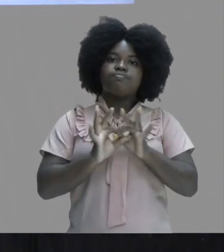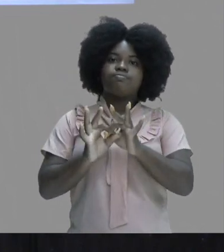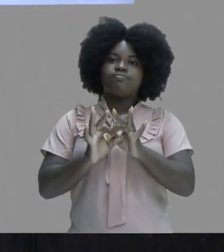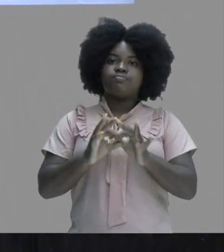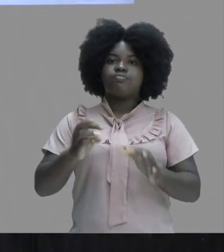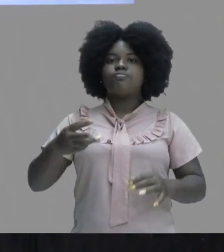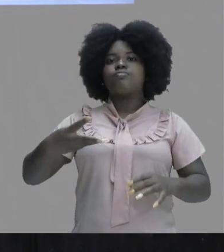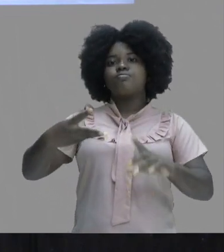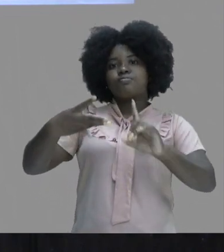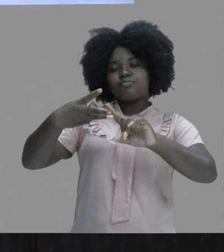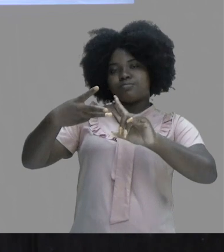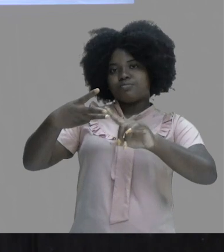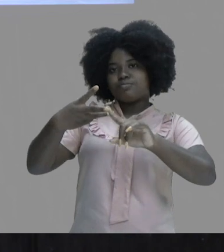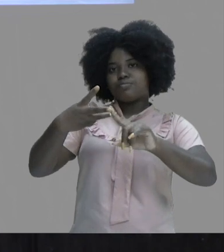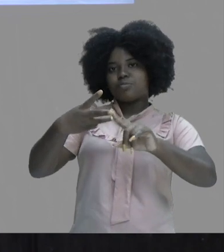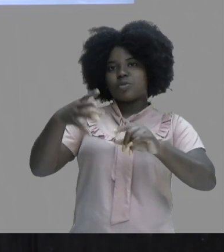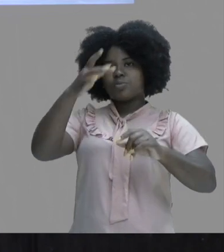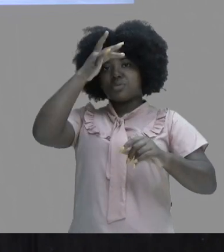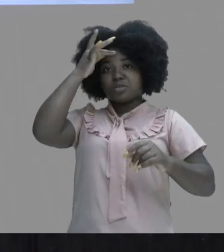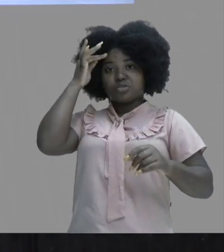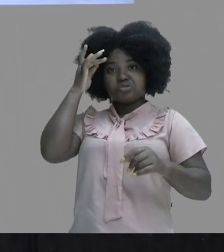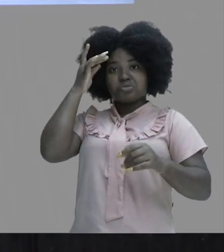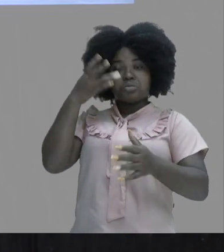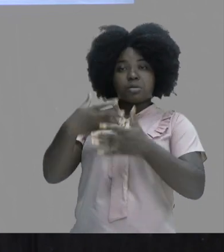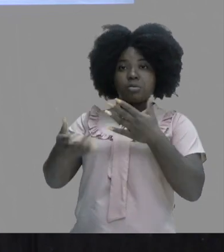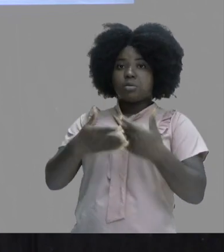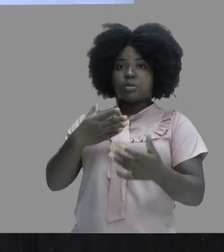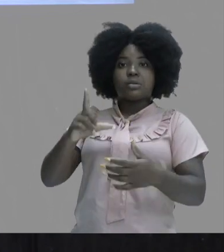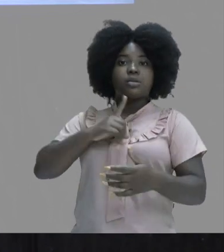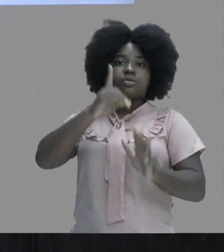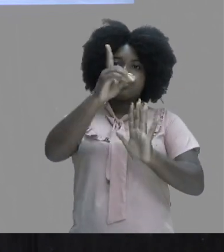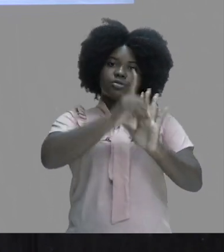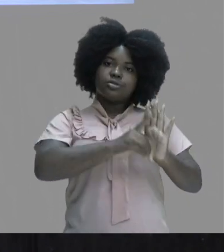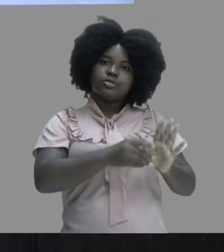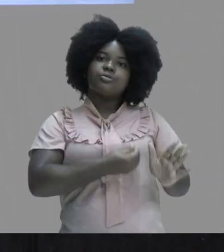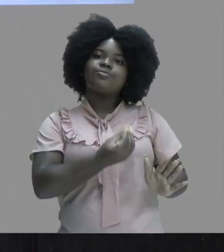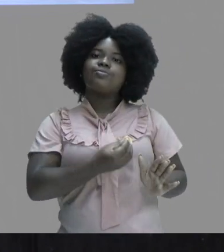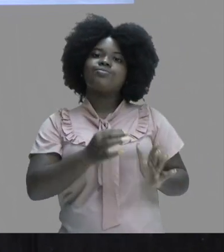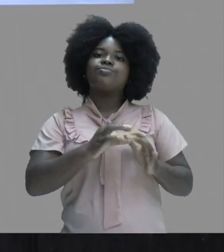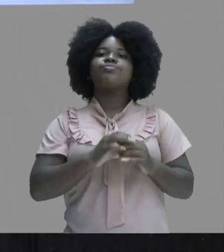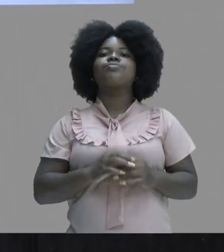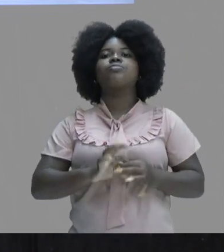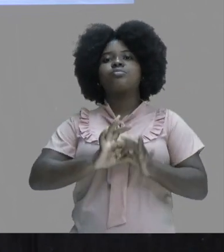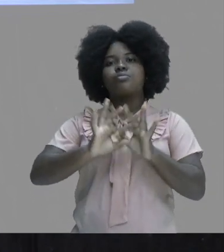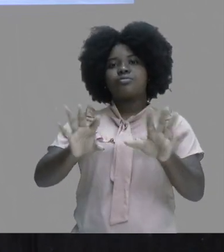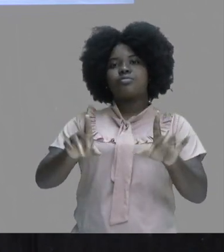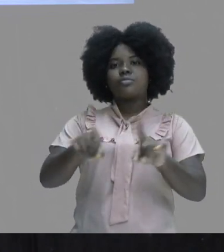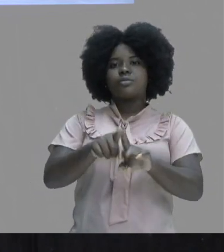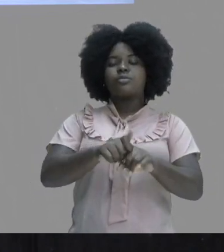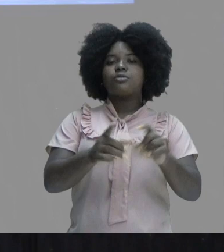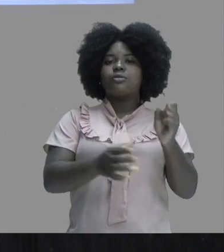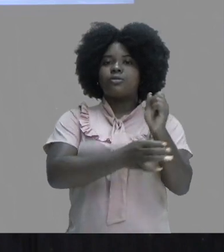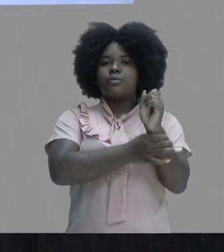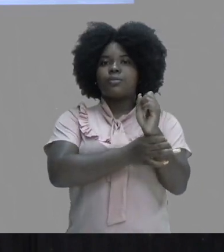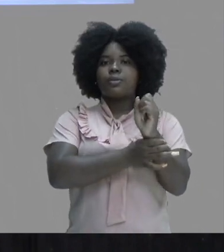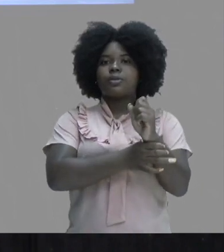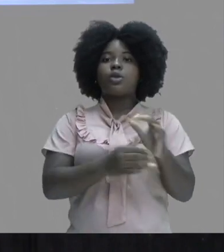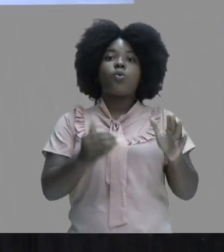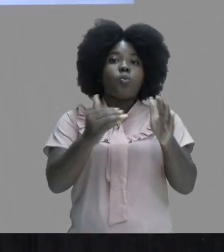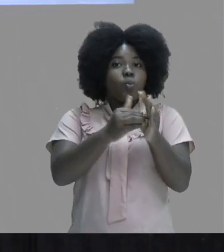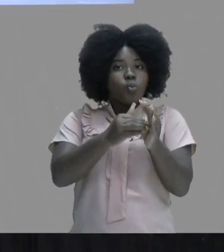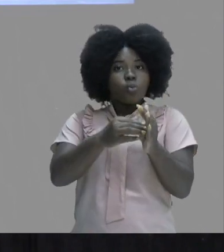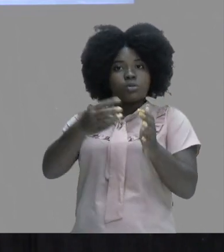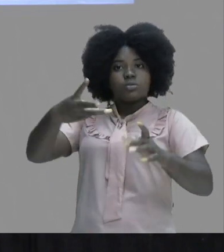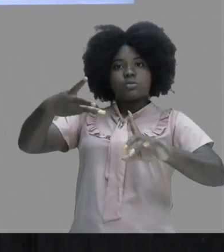pessoa tem direito à vida, à liberdade e também à segurança pessoal. Último artigo